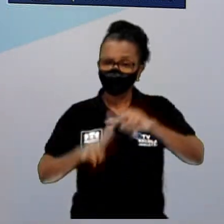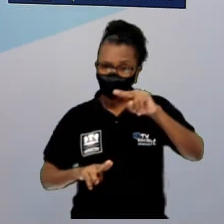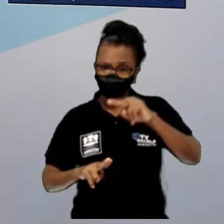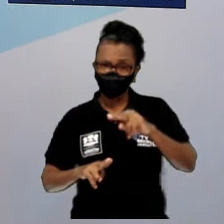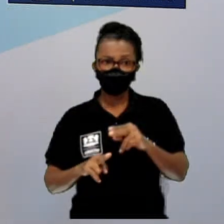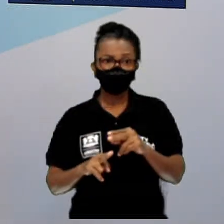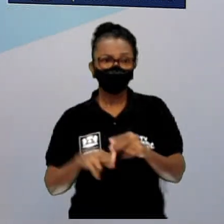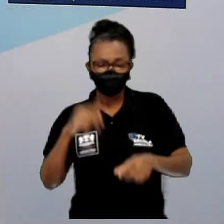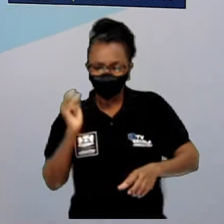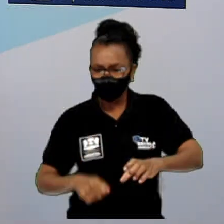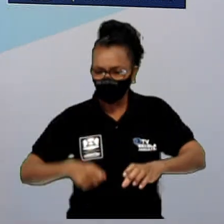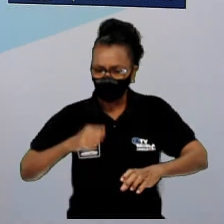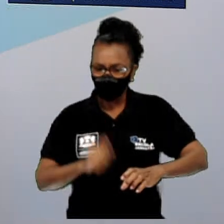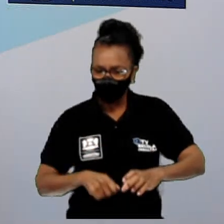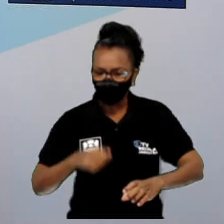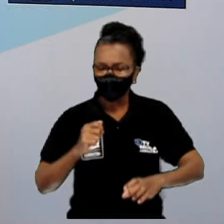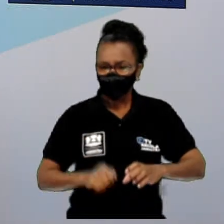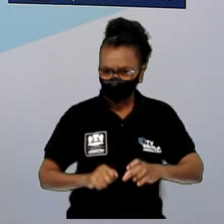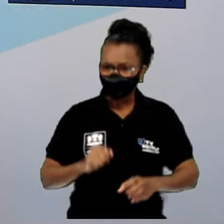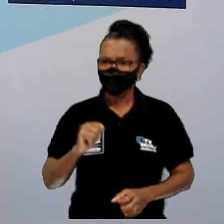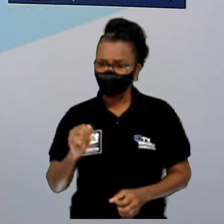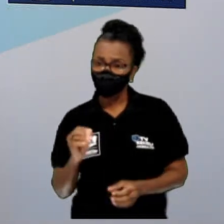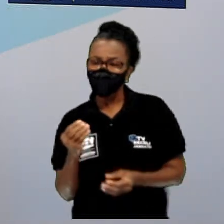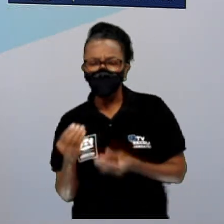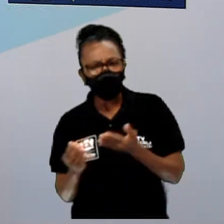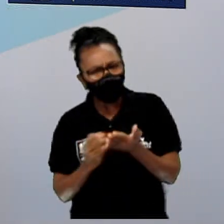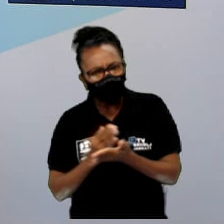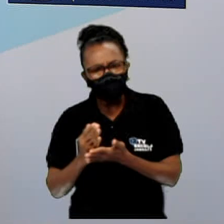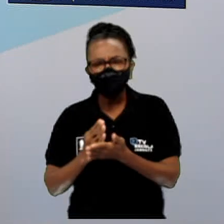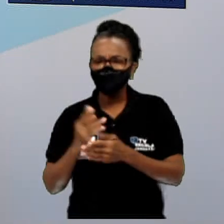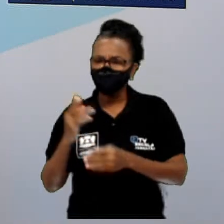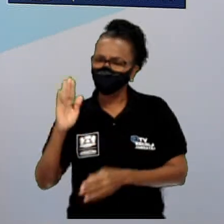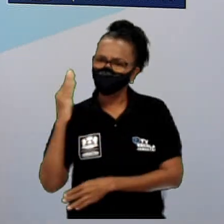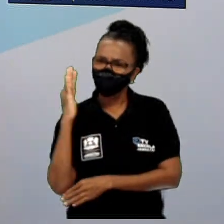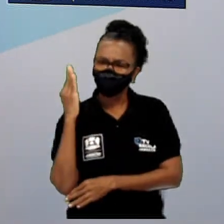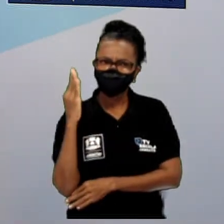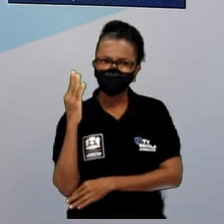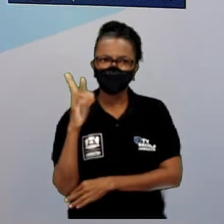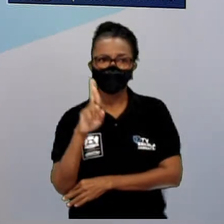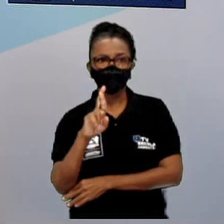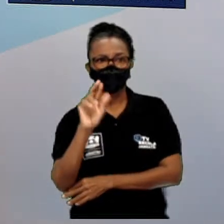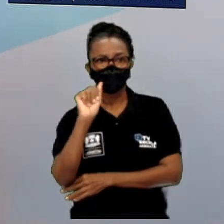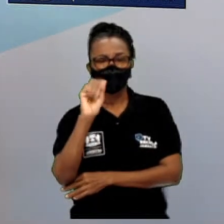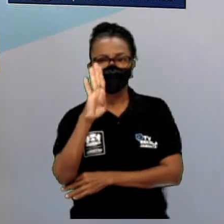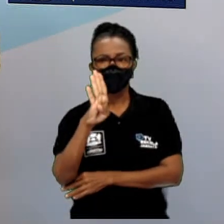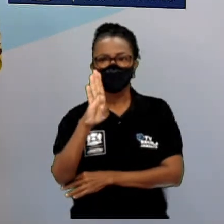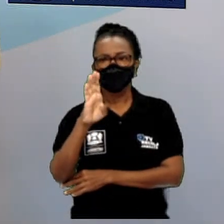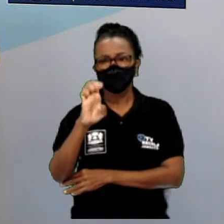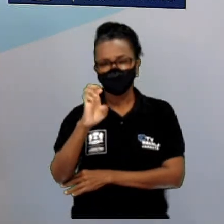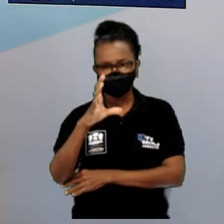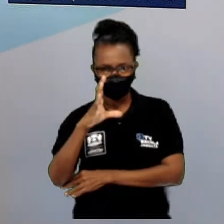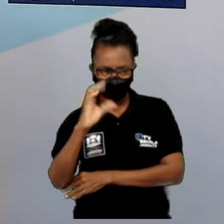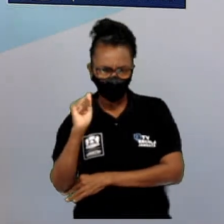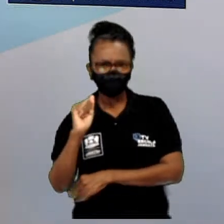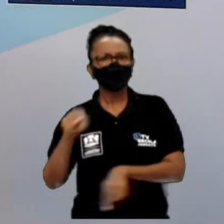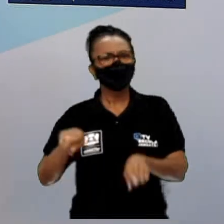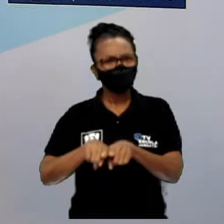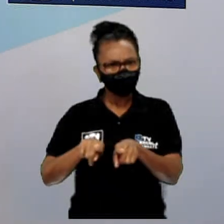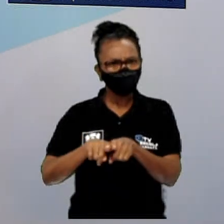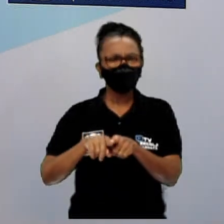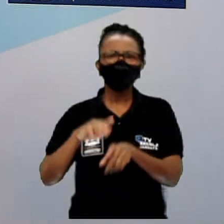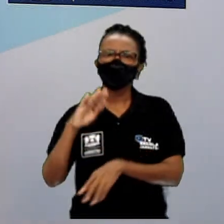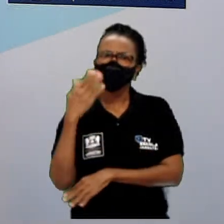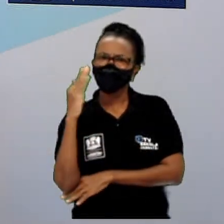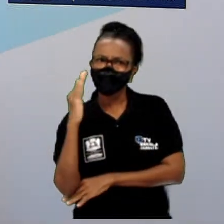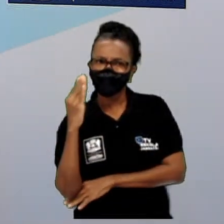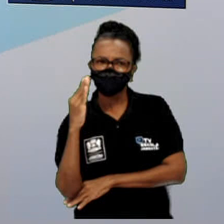é? Tem partes de madeira, a rabeca também tem partes de madeira, tem outras composições, mas